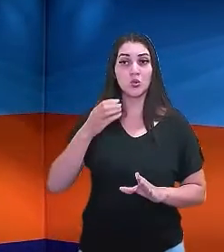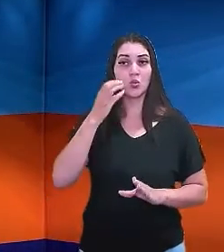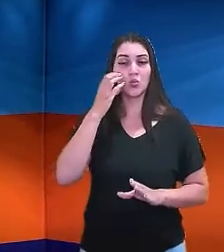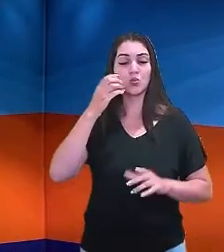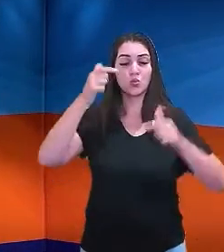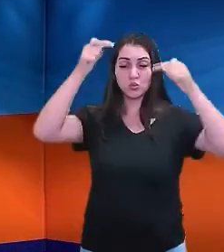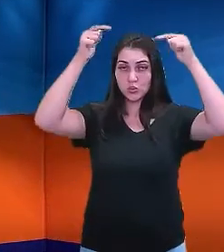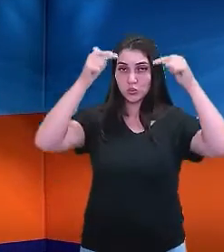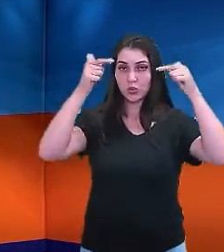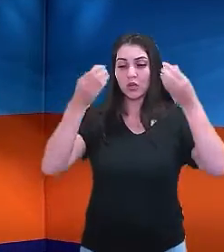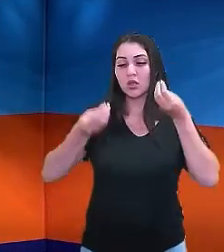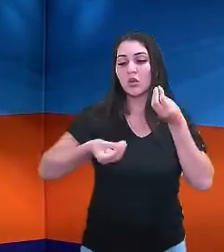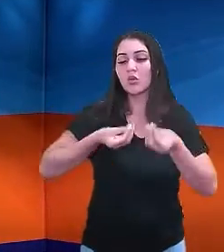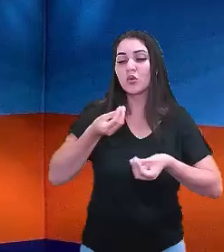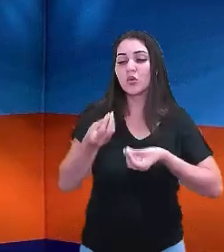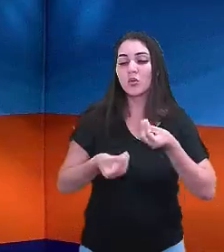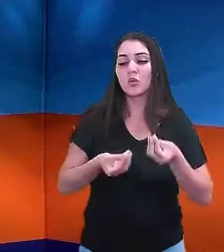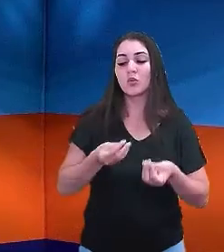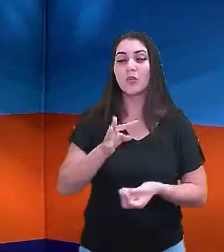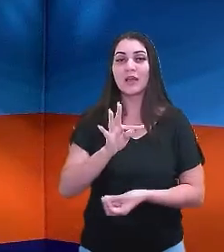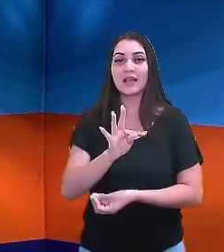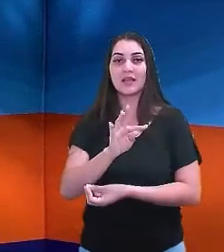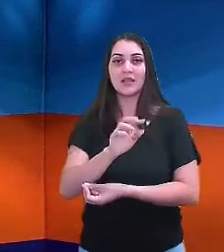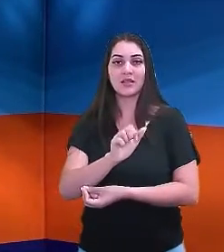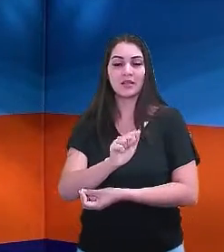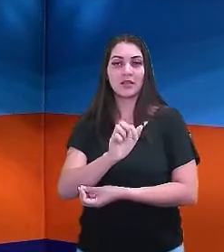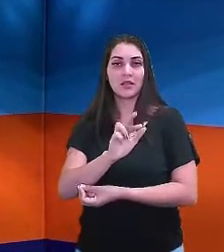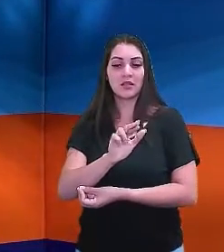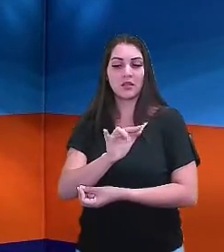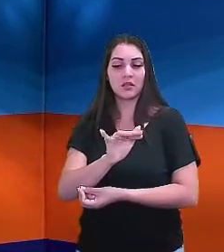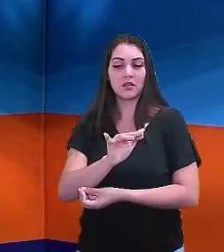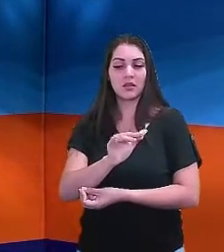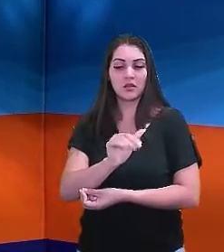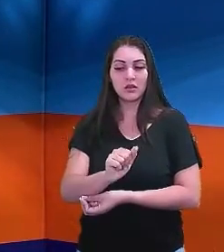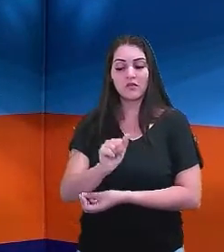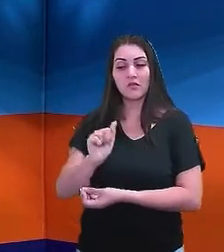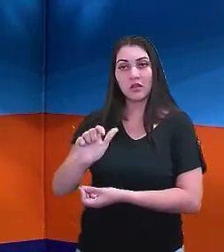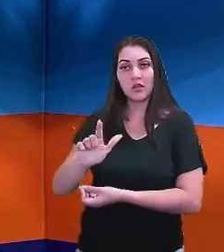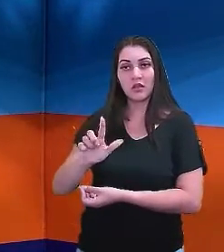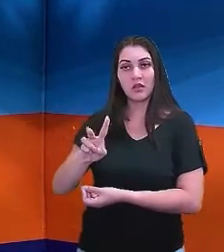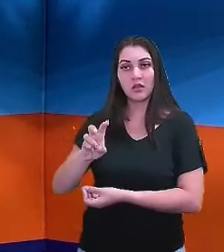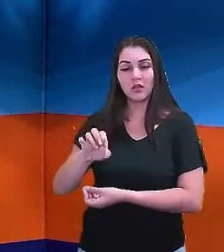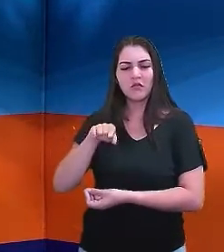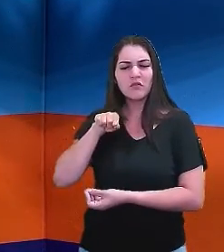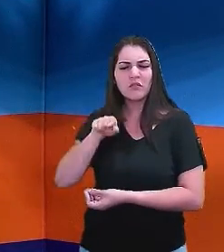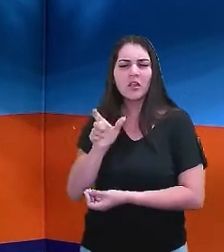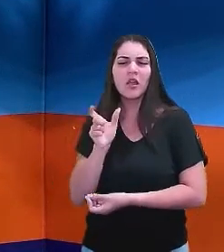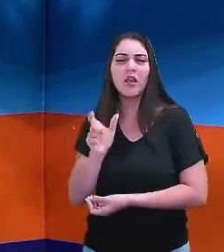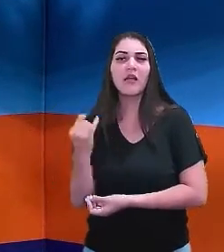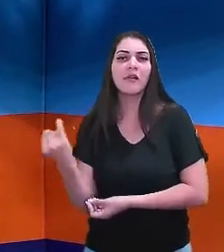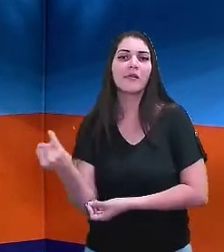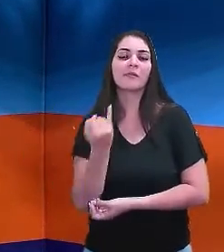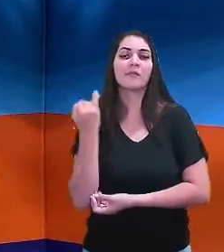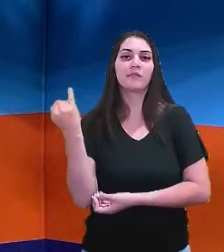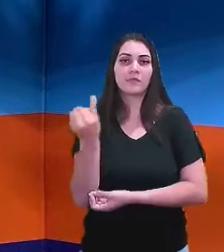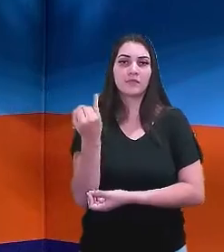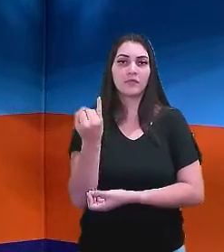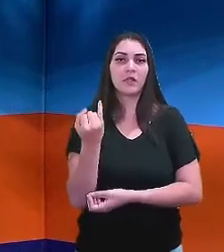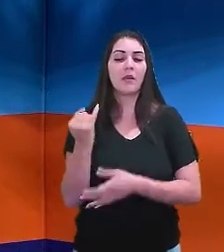reinado, é como a Tarifa Alves Branco, pessoal, ela foi importantíssima para